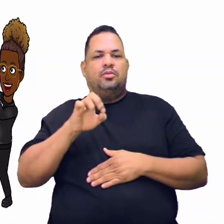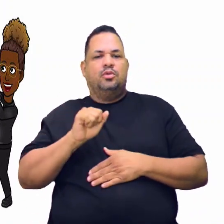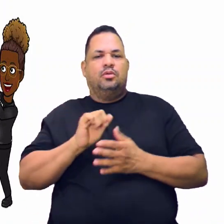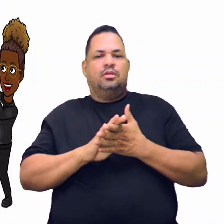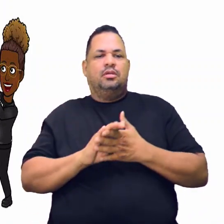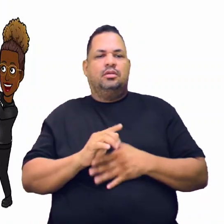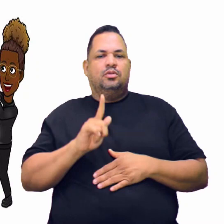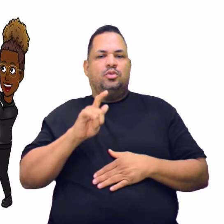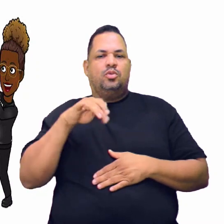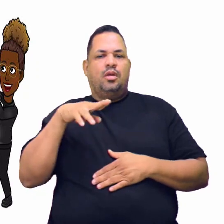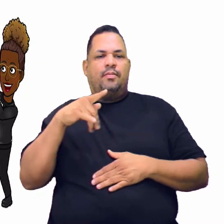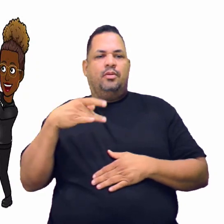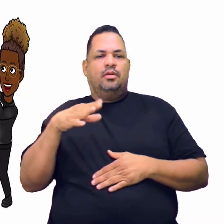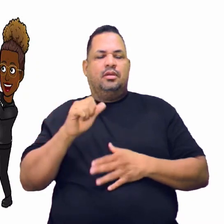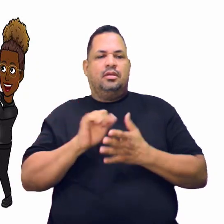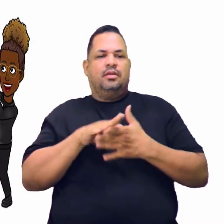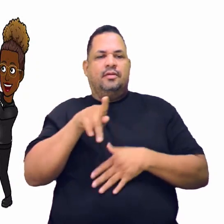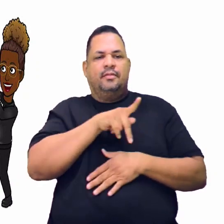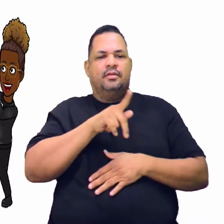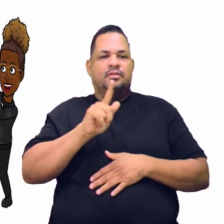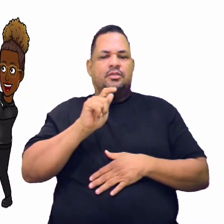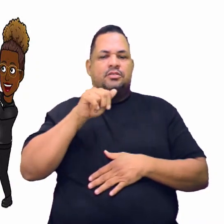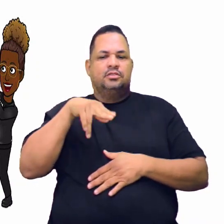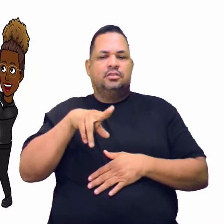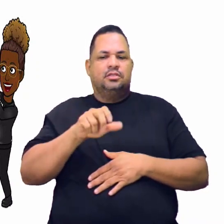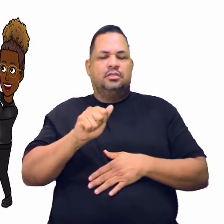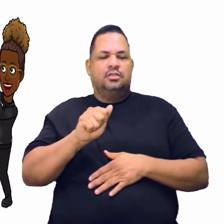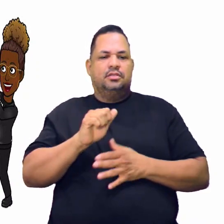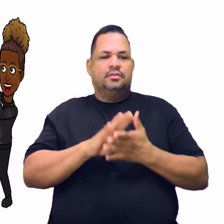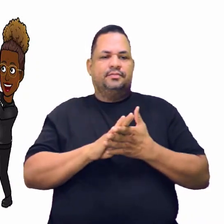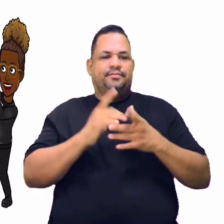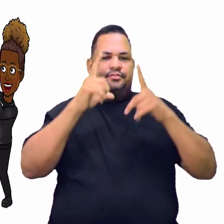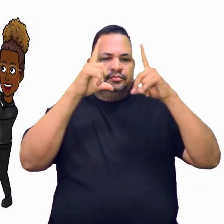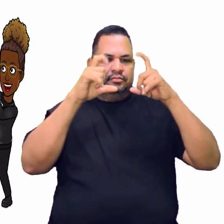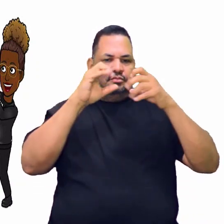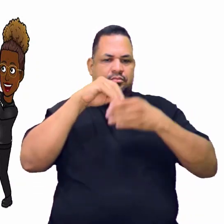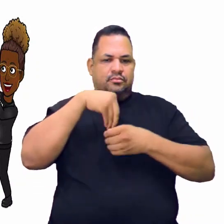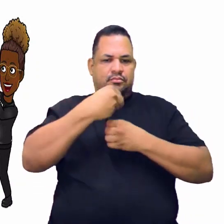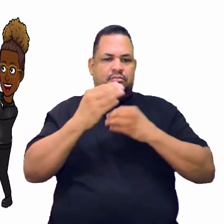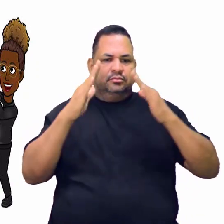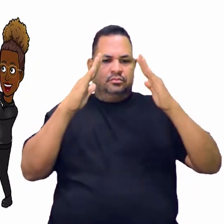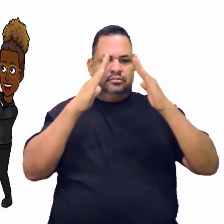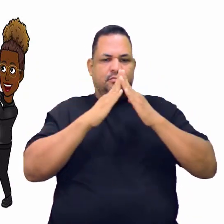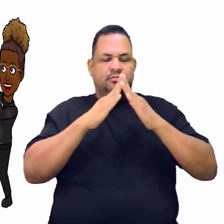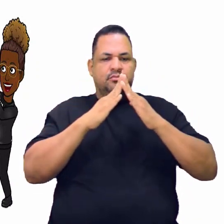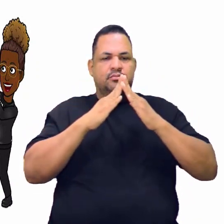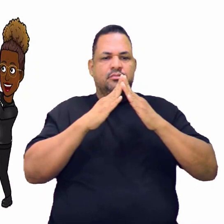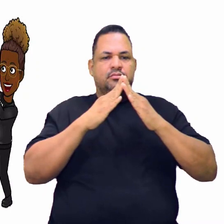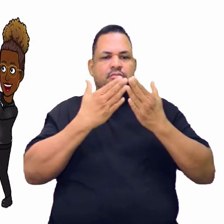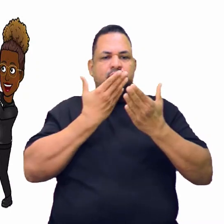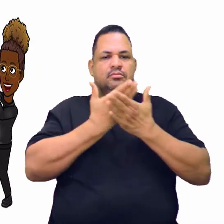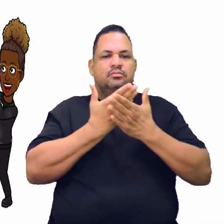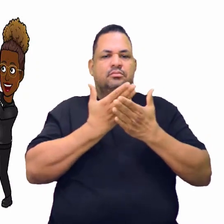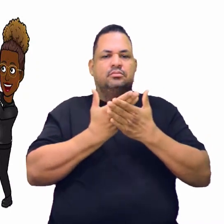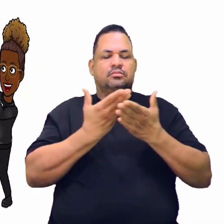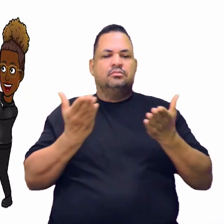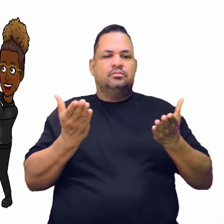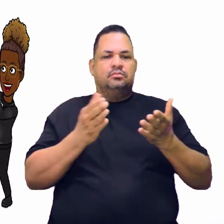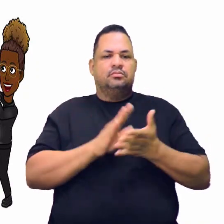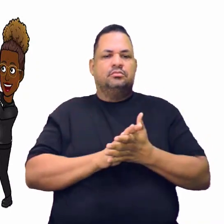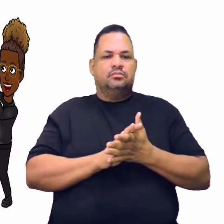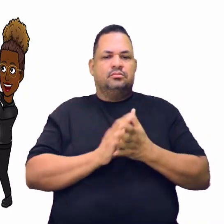Gina. Ó, nesse dia a professora Gina tirou foto da externa da escola, né, da parte externa, do cantinho da